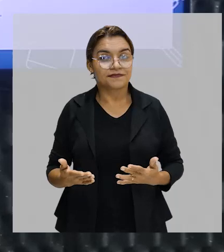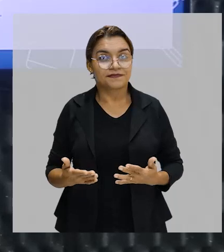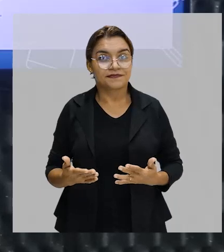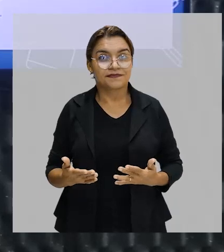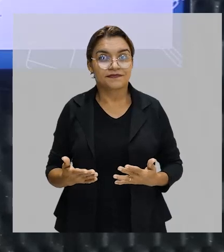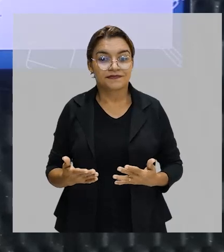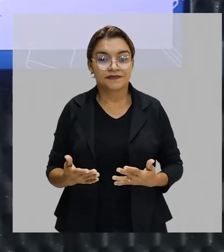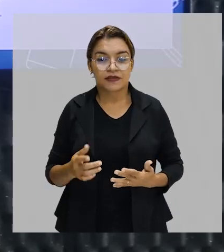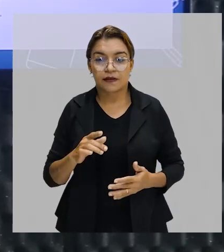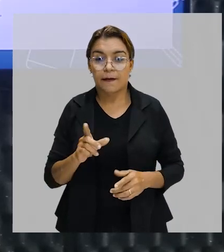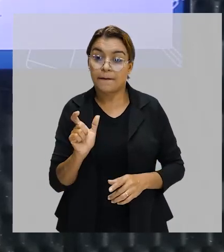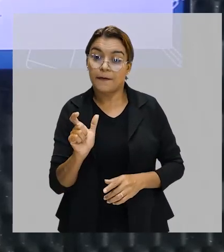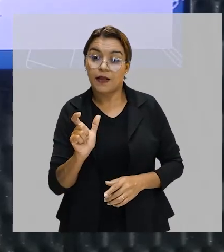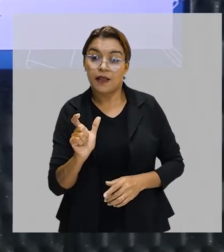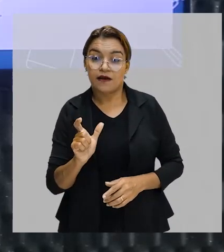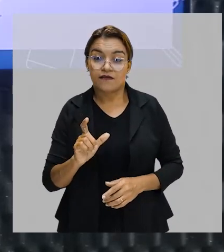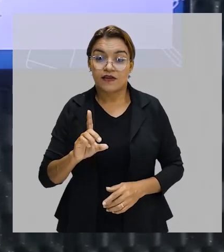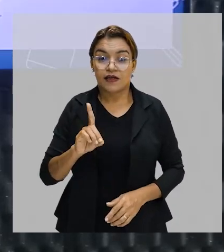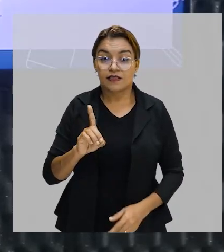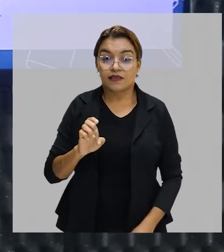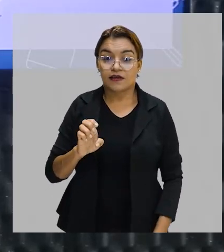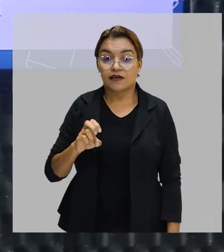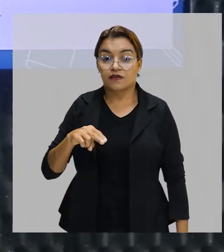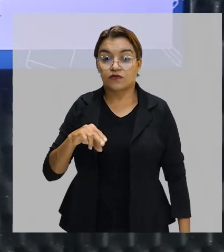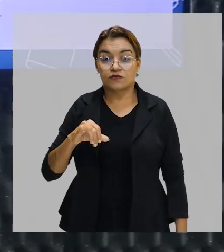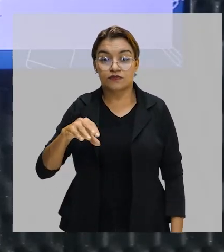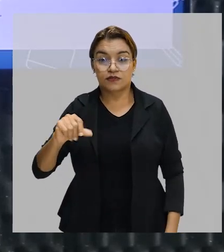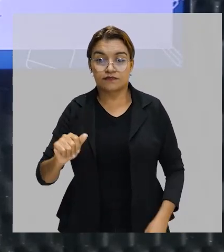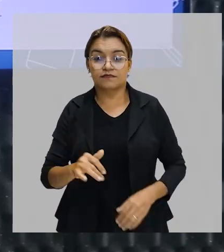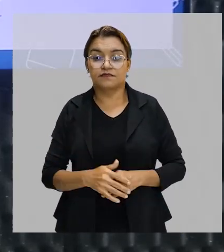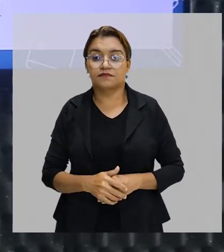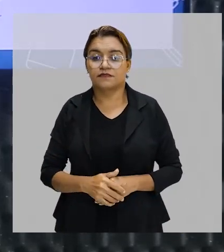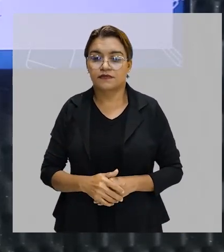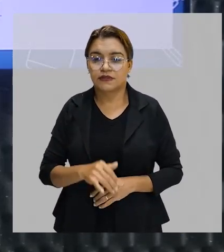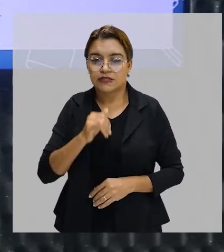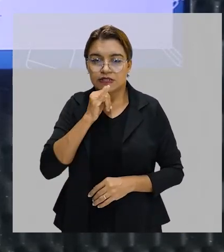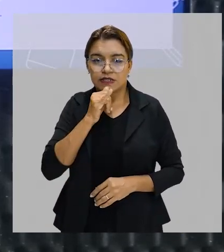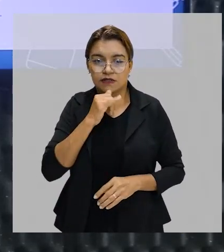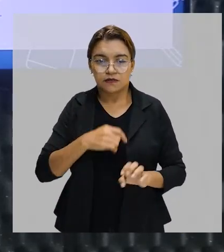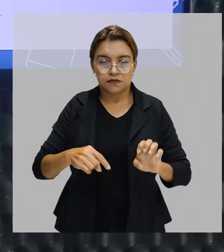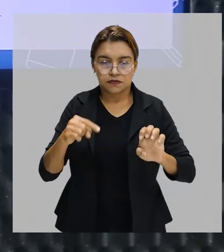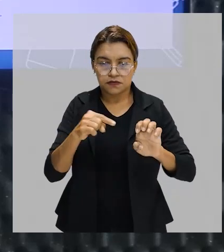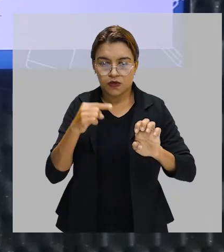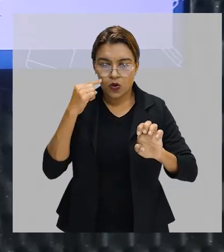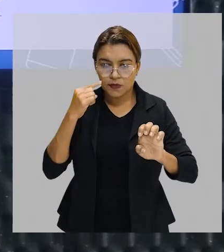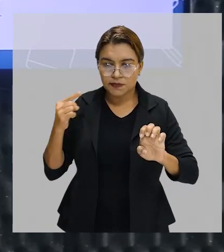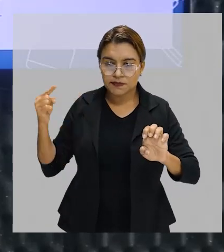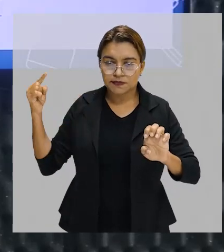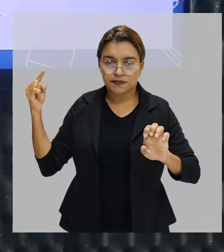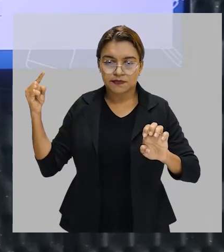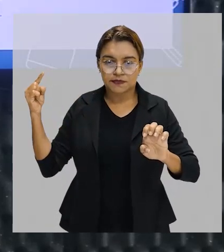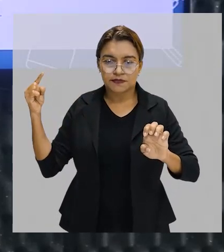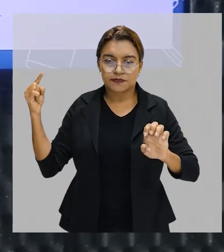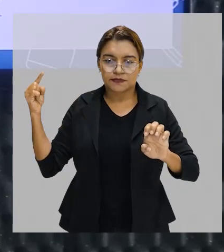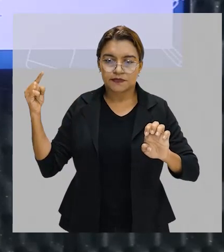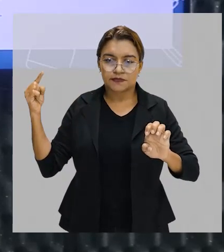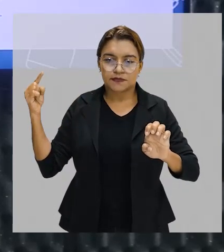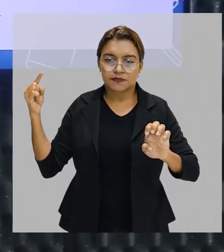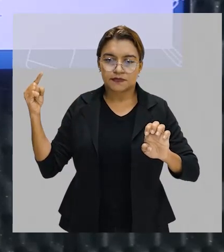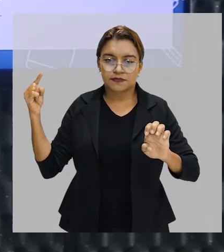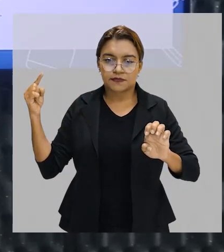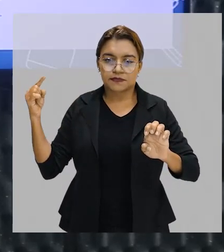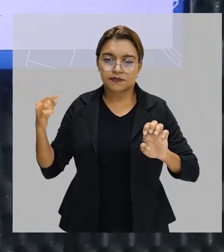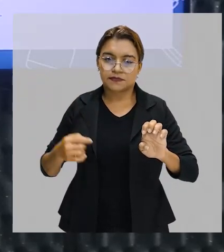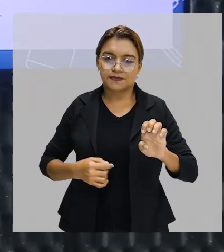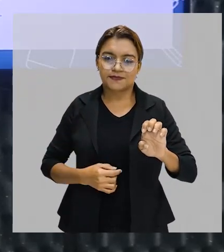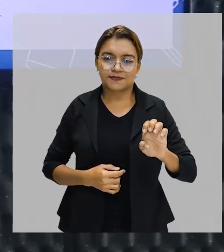a palavra denúncia aí. Ou letra E, tendo cada uma suas peculiaridades estilísticas, são ambas